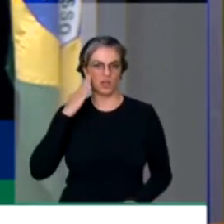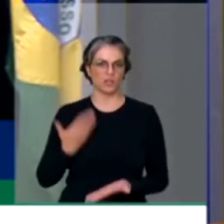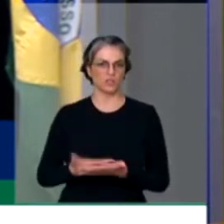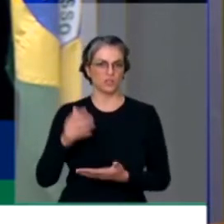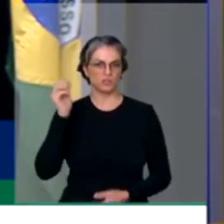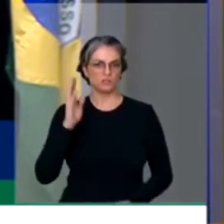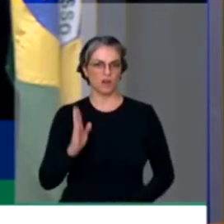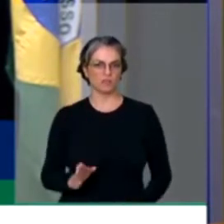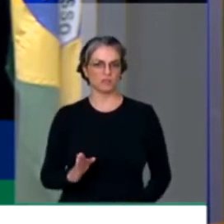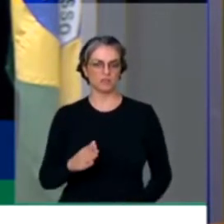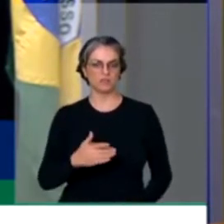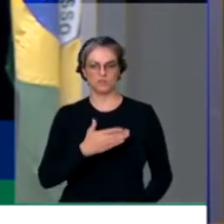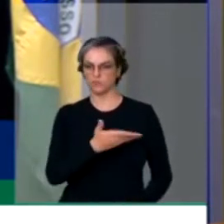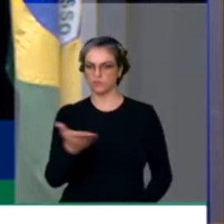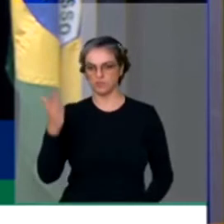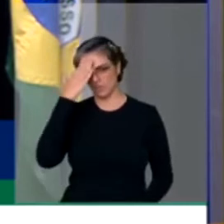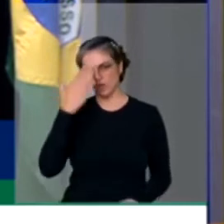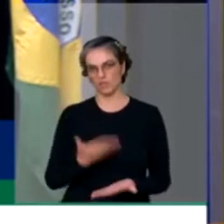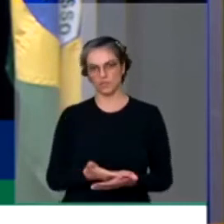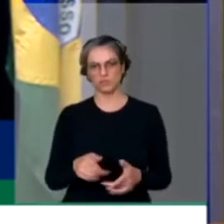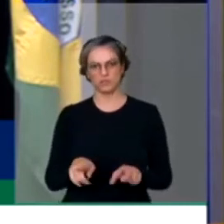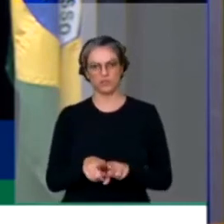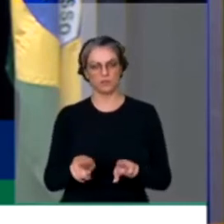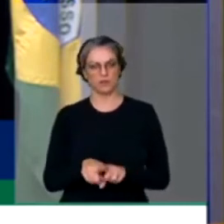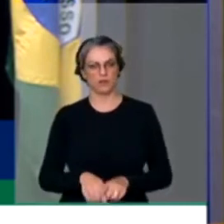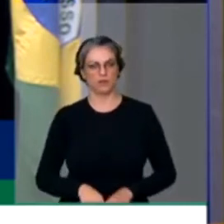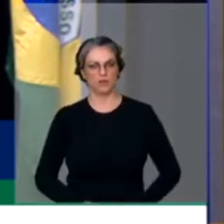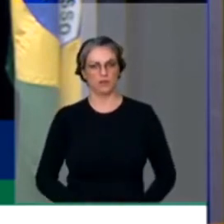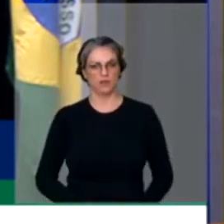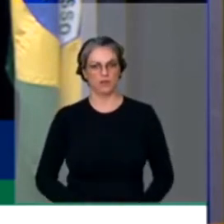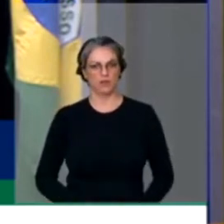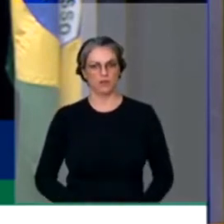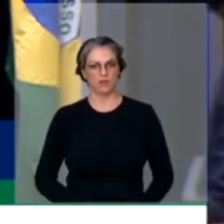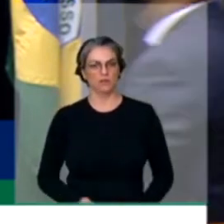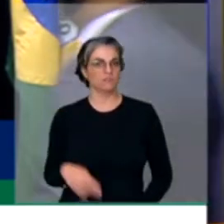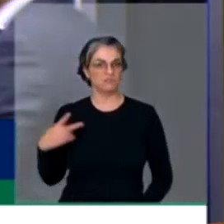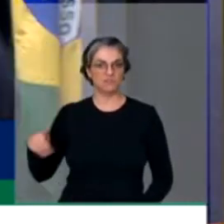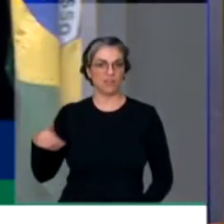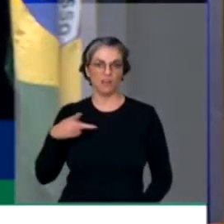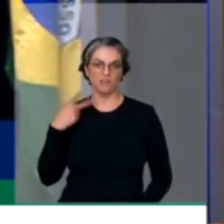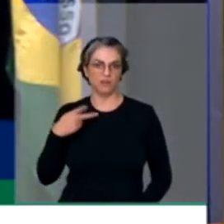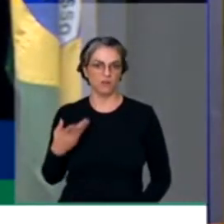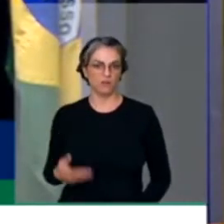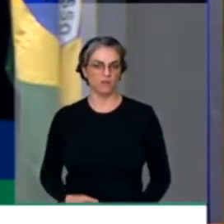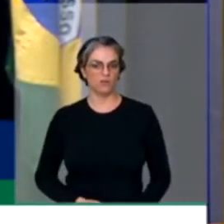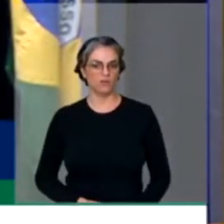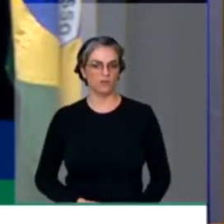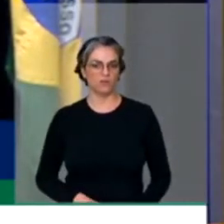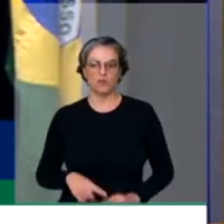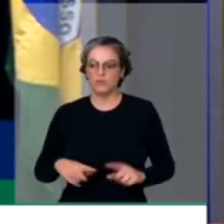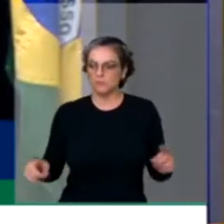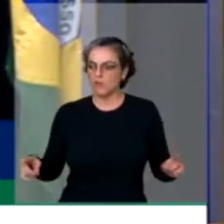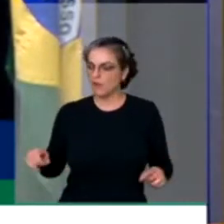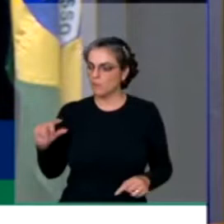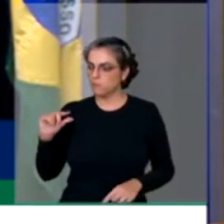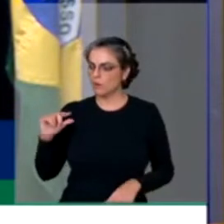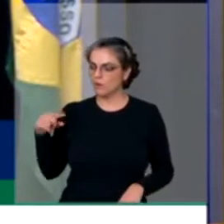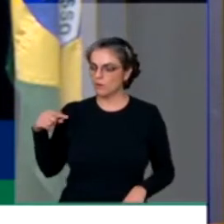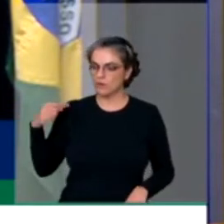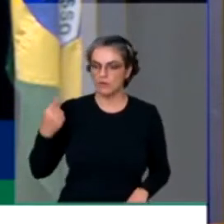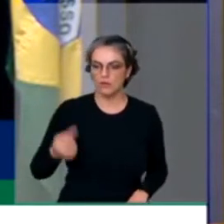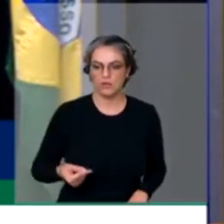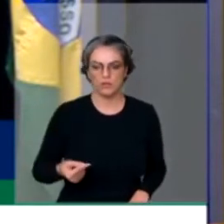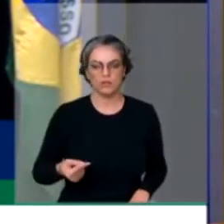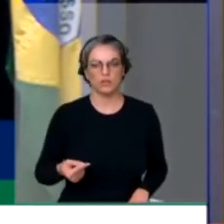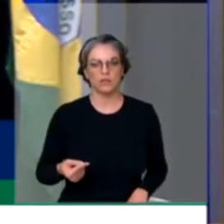e em muitos de vocês aqui dentro. Uma legislatura depois, e o presidente